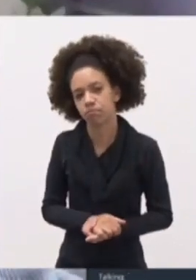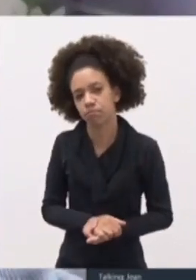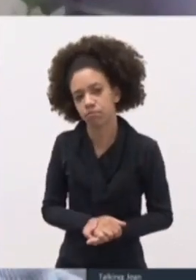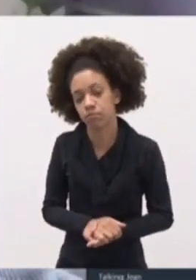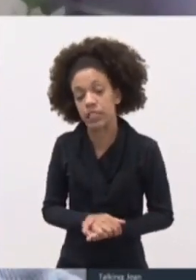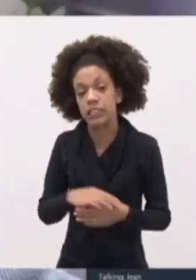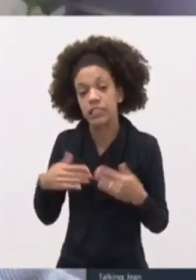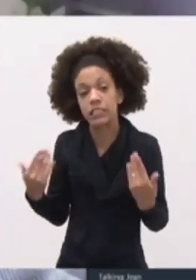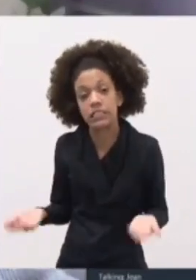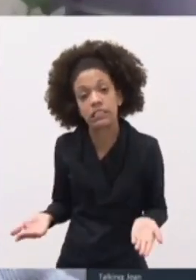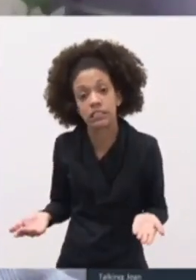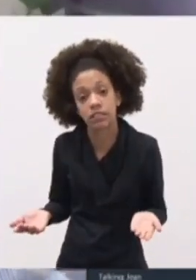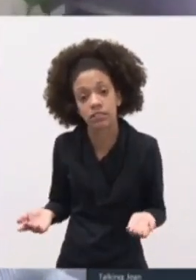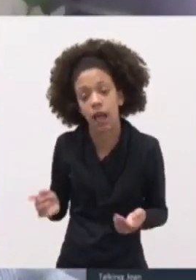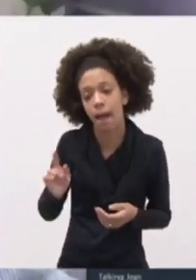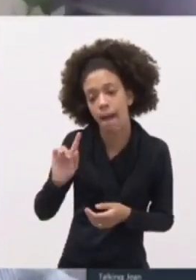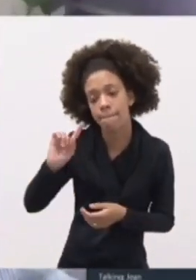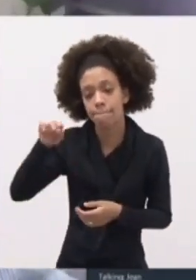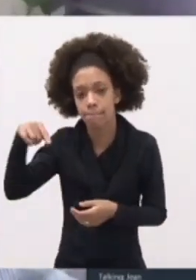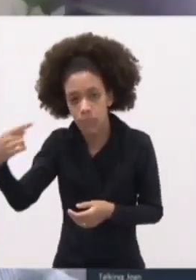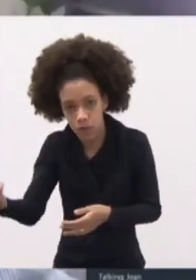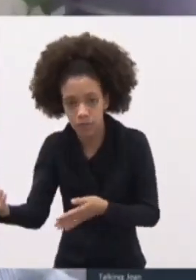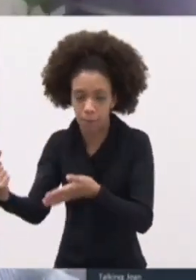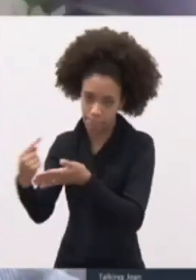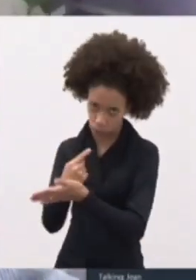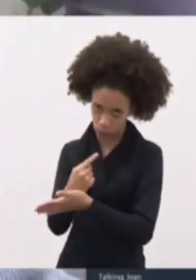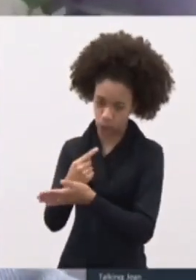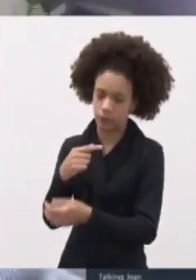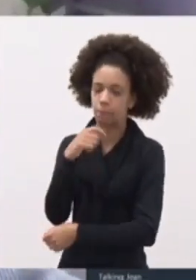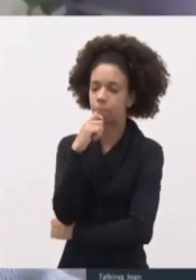E aí eu passo para a próxima pergunta,